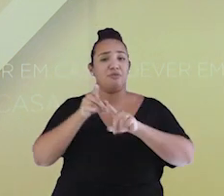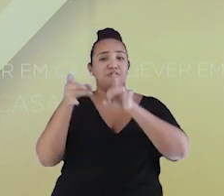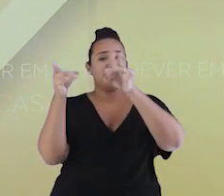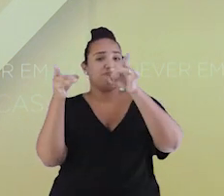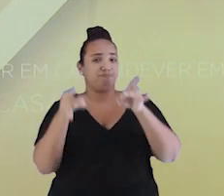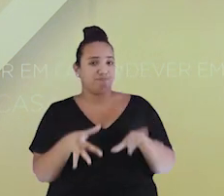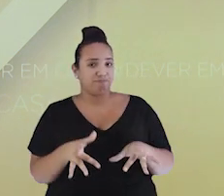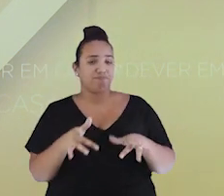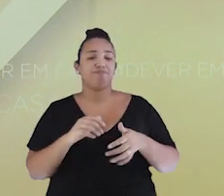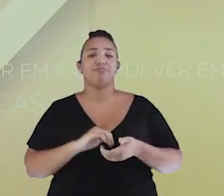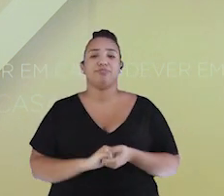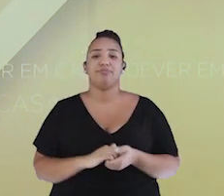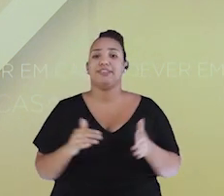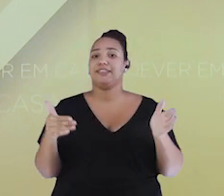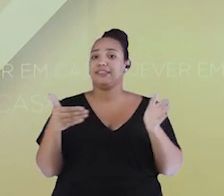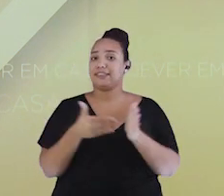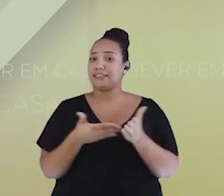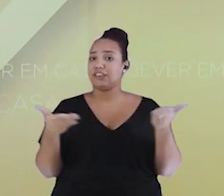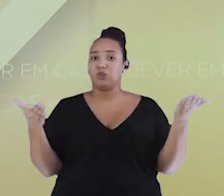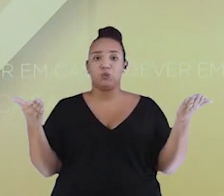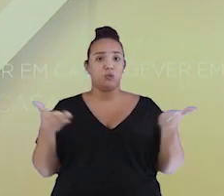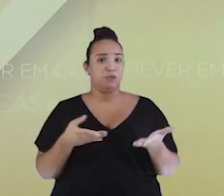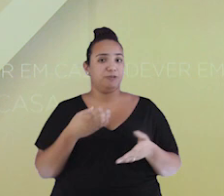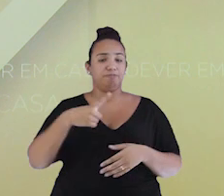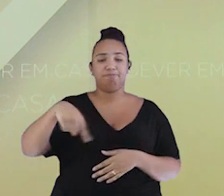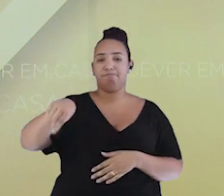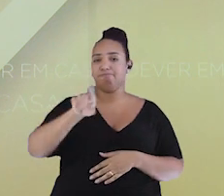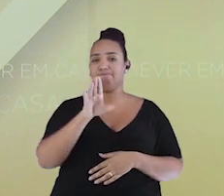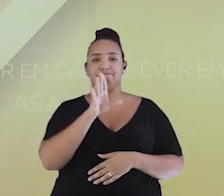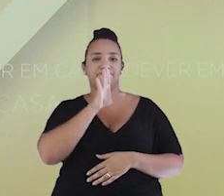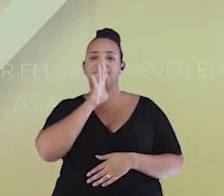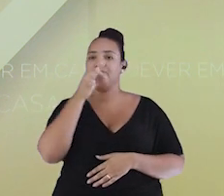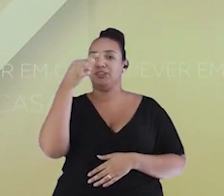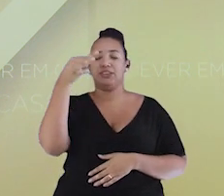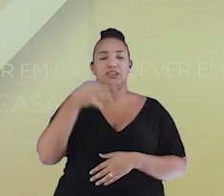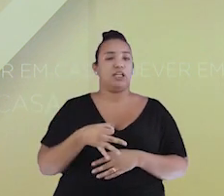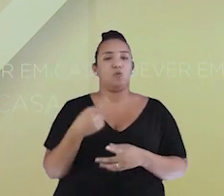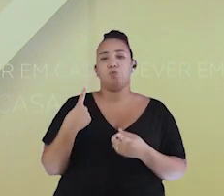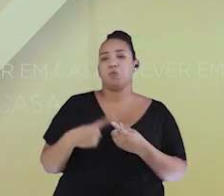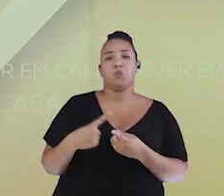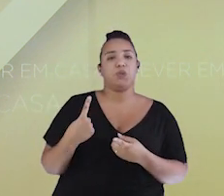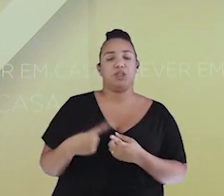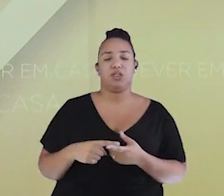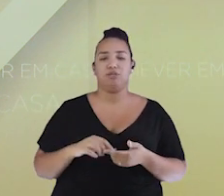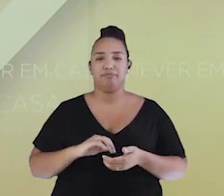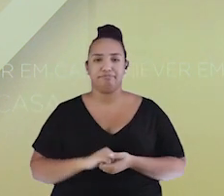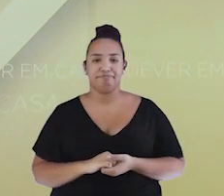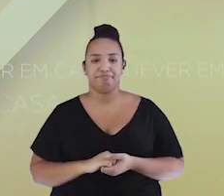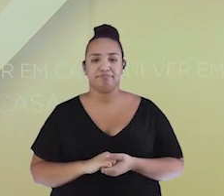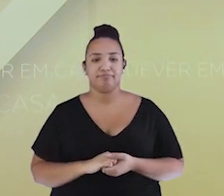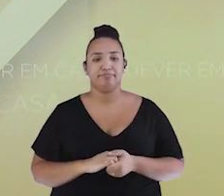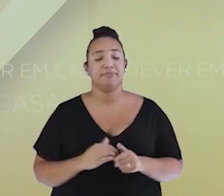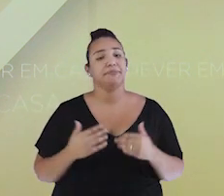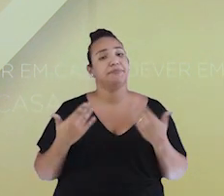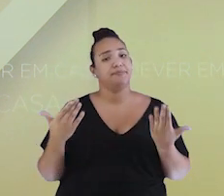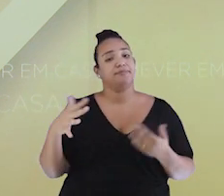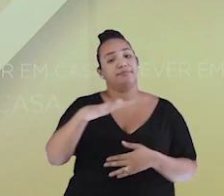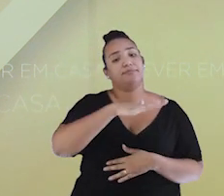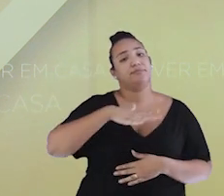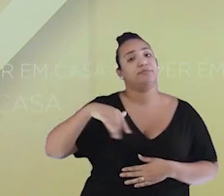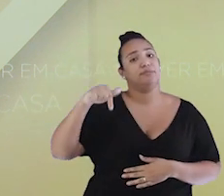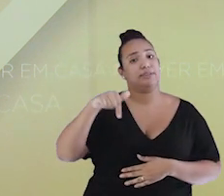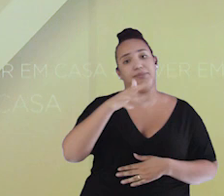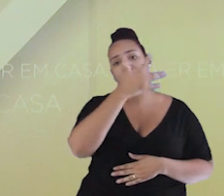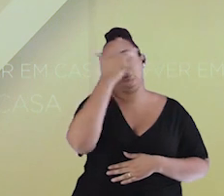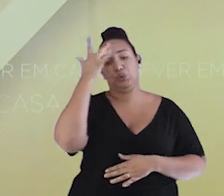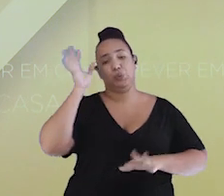seus povos originários. E até hoje não se conhece ao certo o motivo. No entanto, se